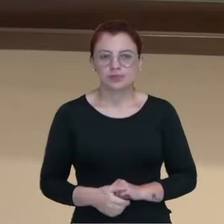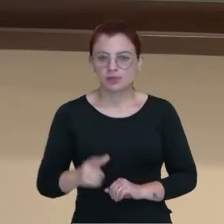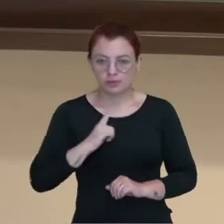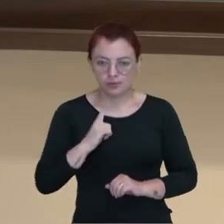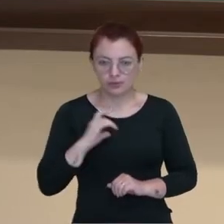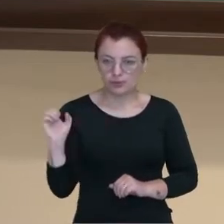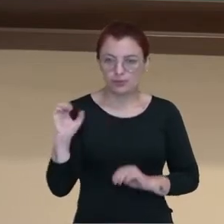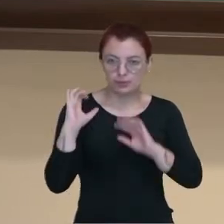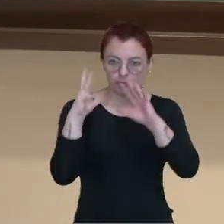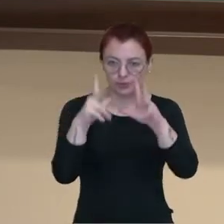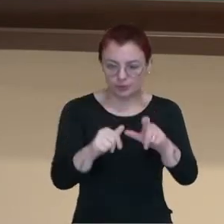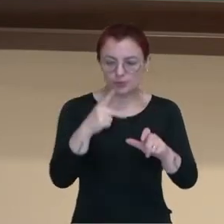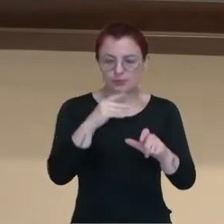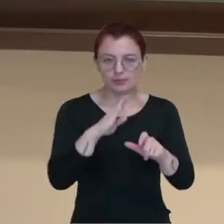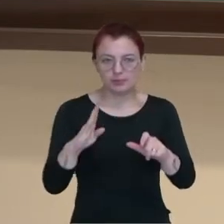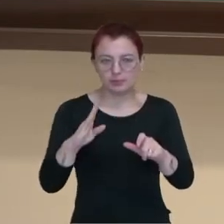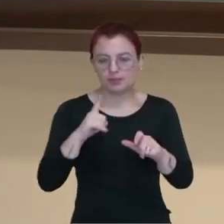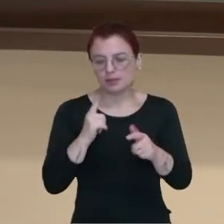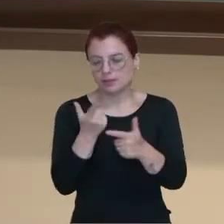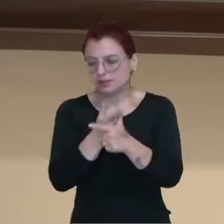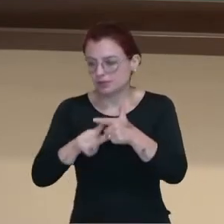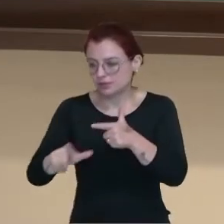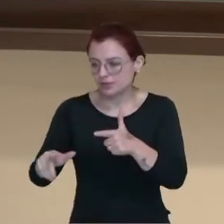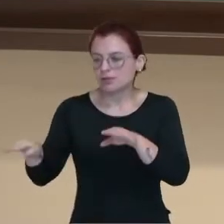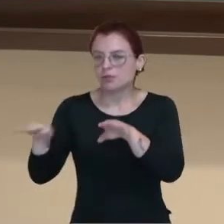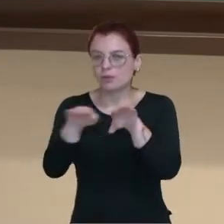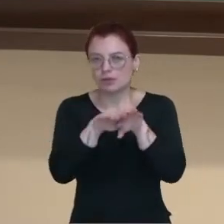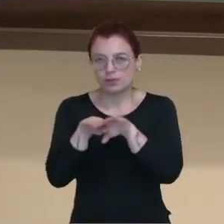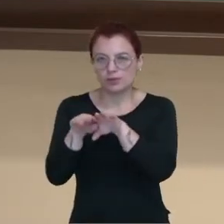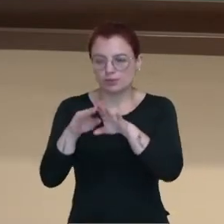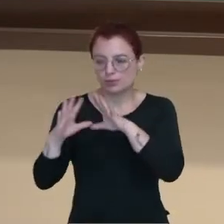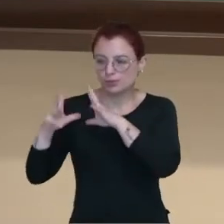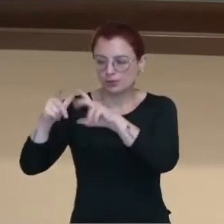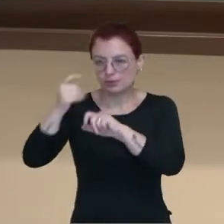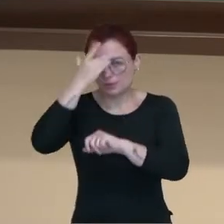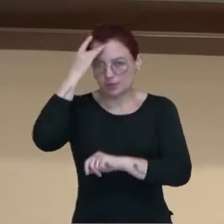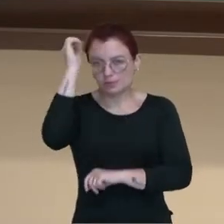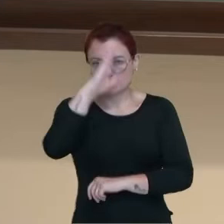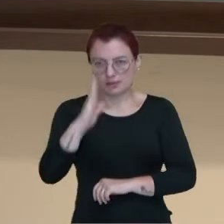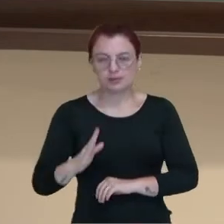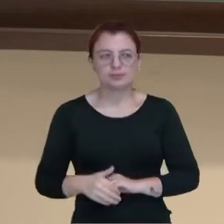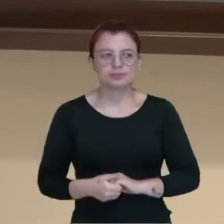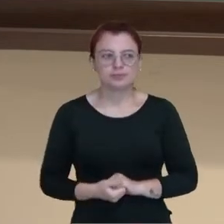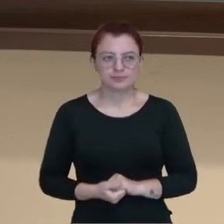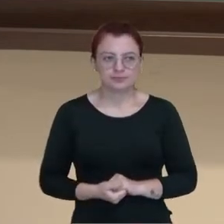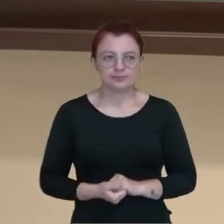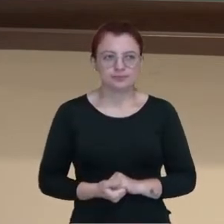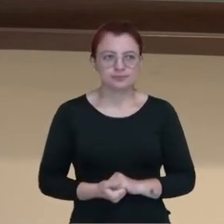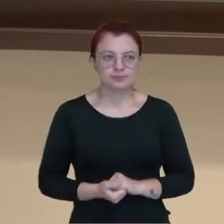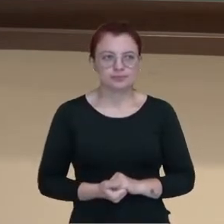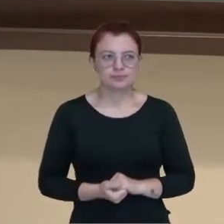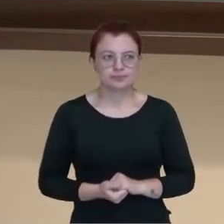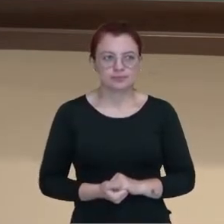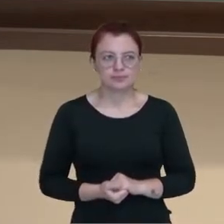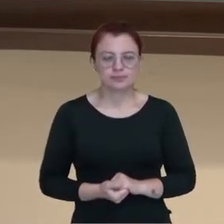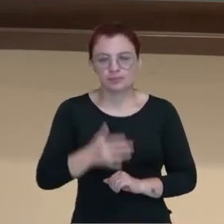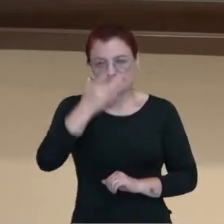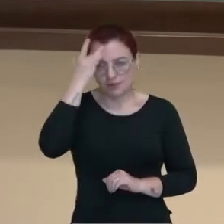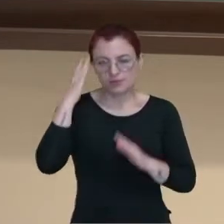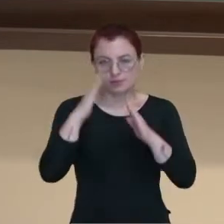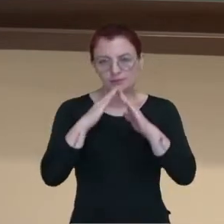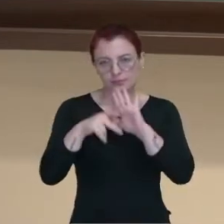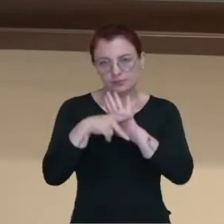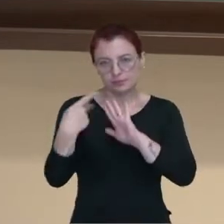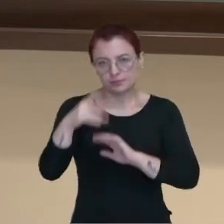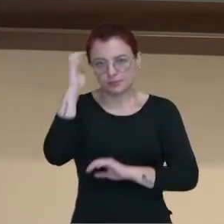todo arrecadado pelo PIB, que é dividido igualmente para todo brasileiro, para todo cidadão que mora, todo cidadão